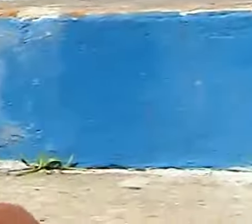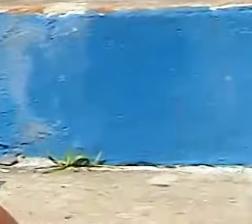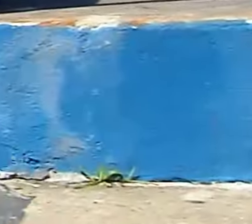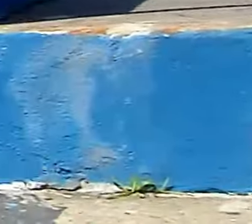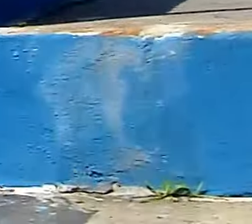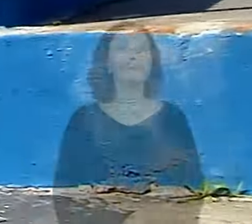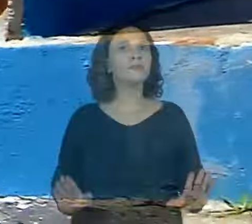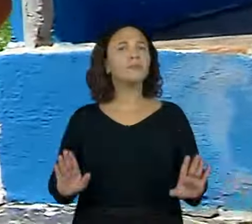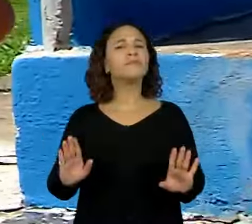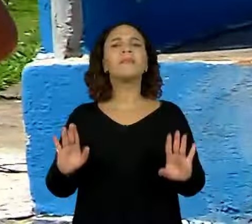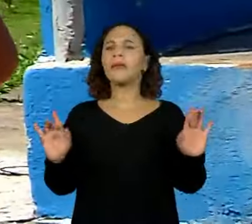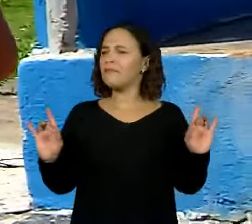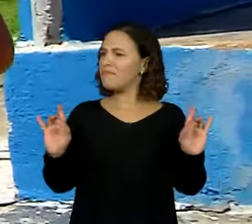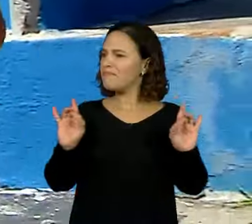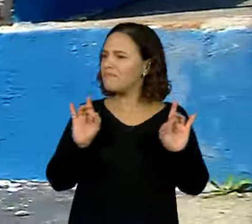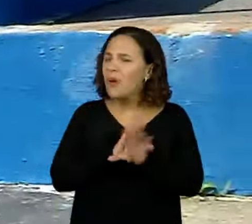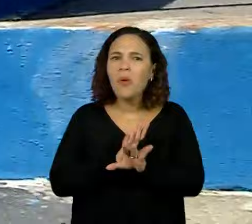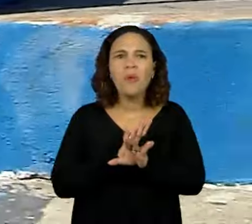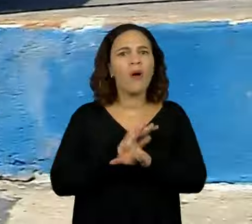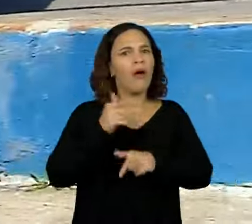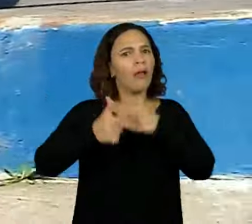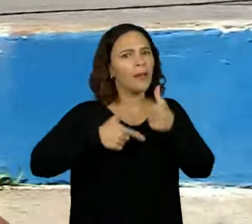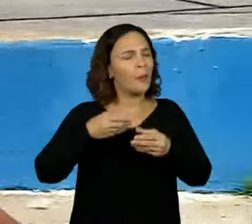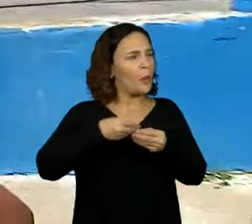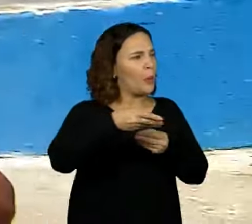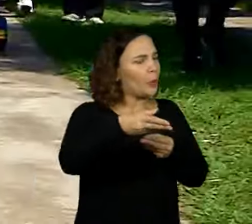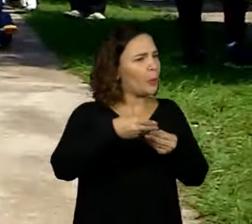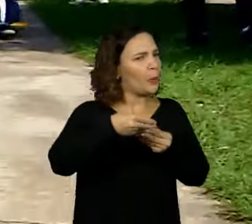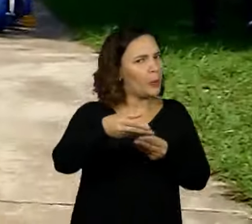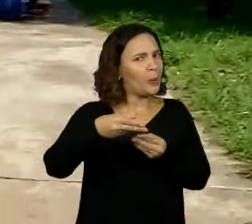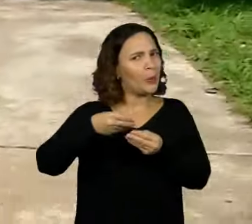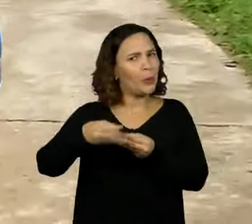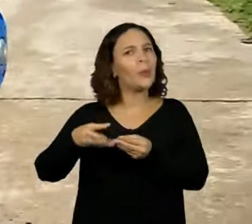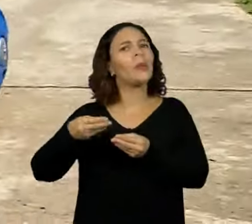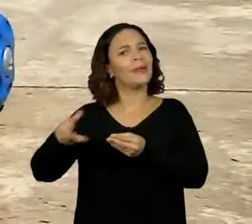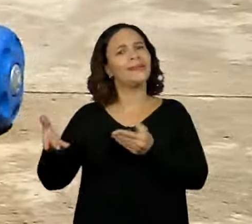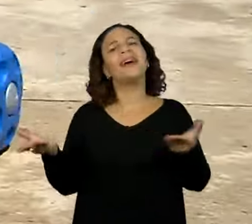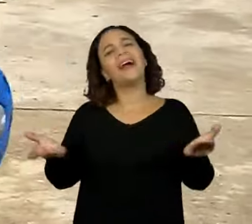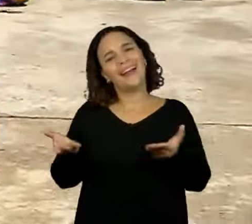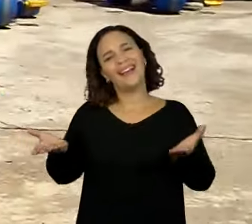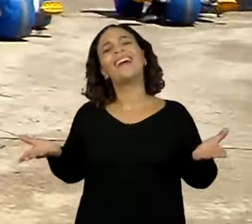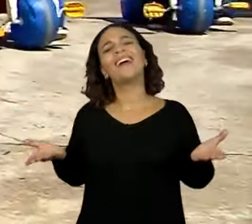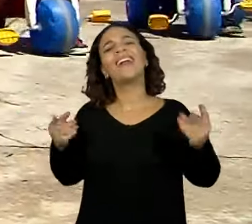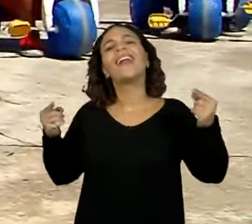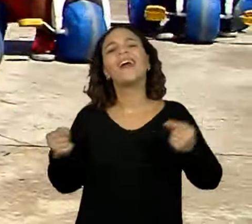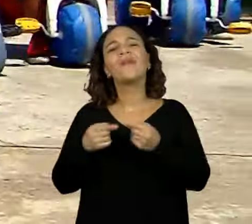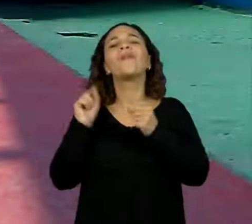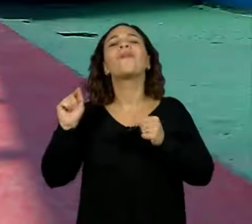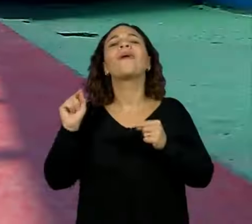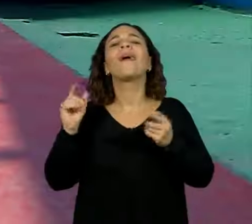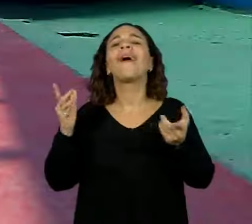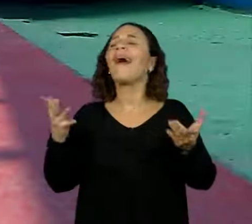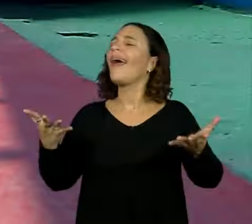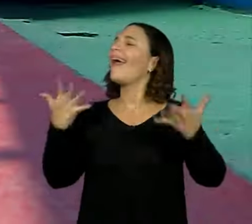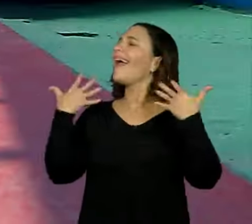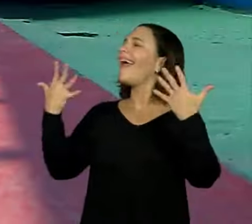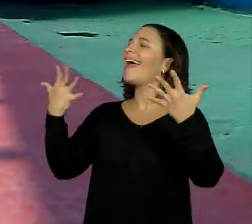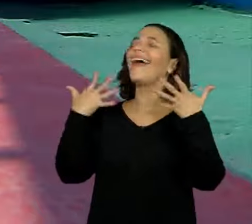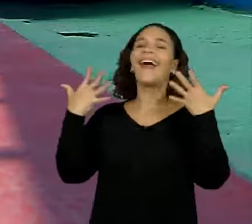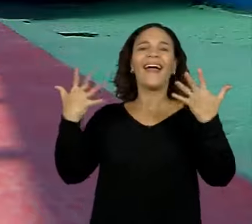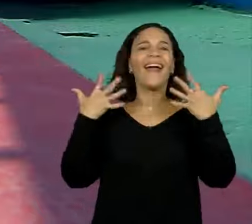E depois de um dia de trabalho tão intenso, nada mais justo que um refresco para as